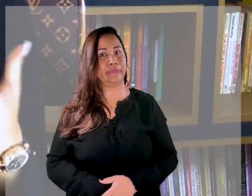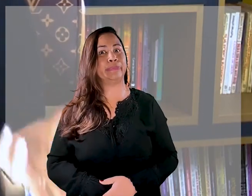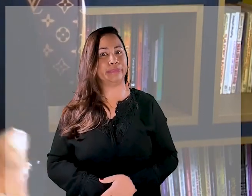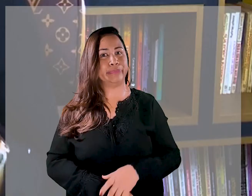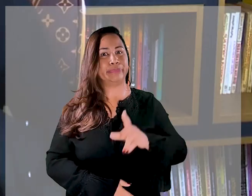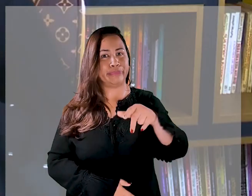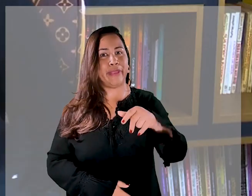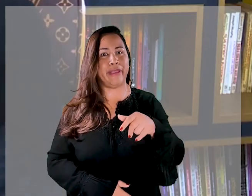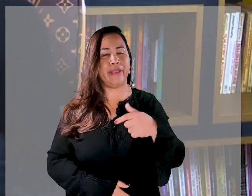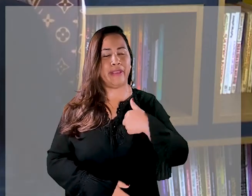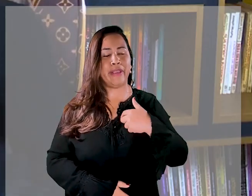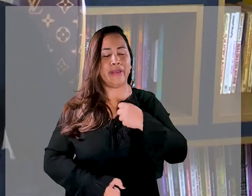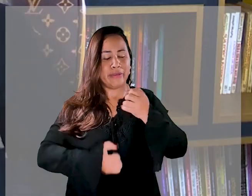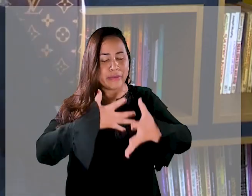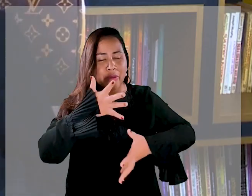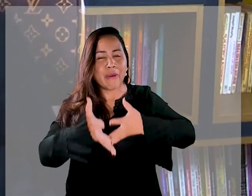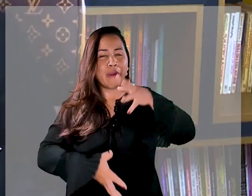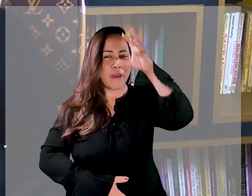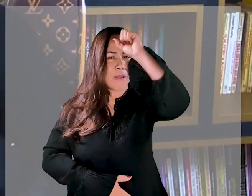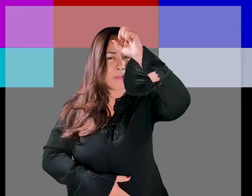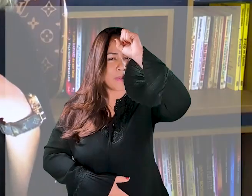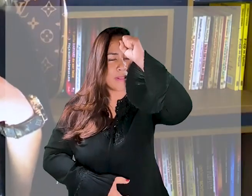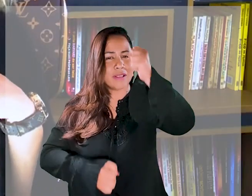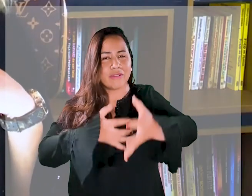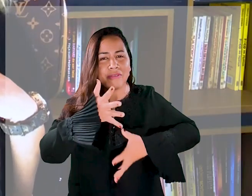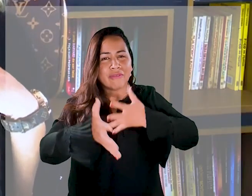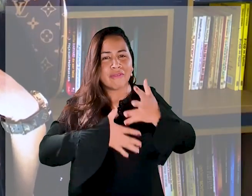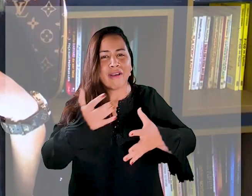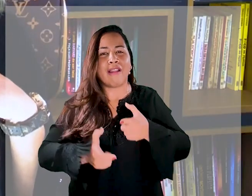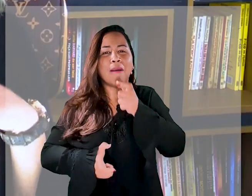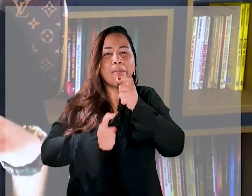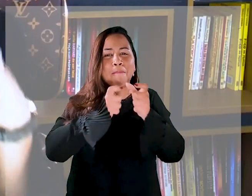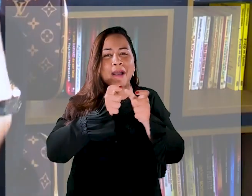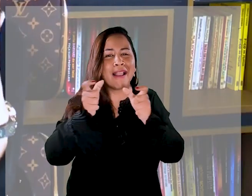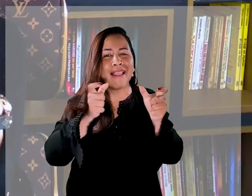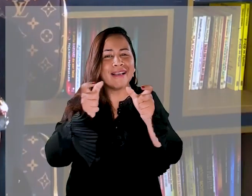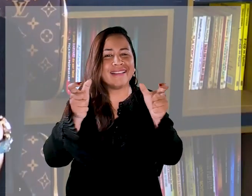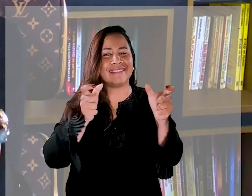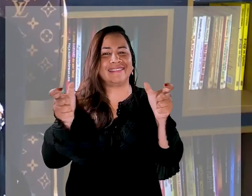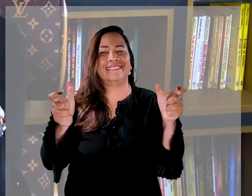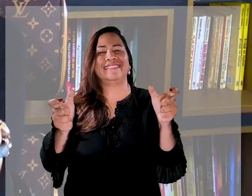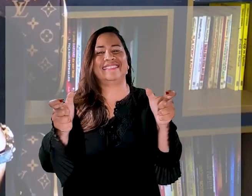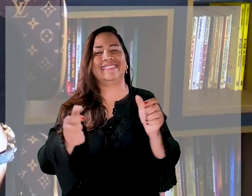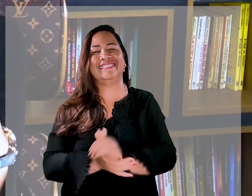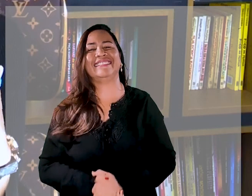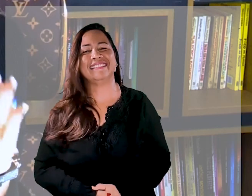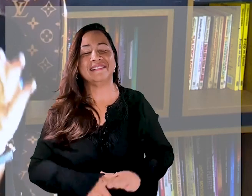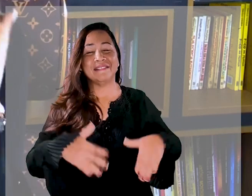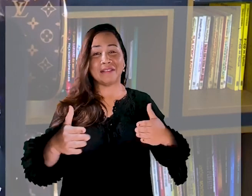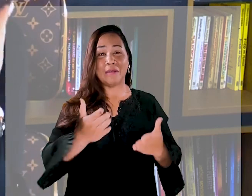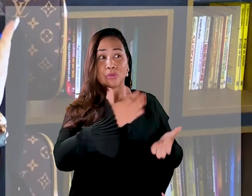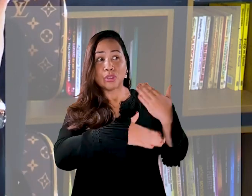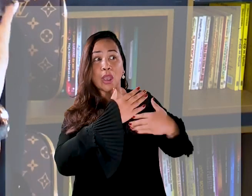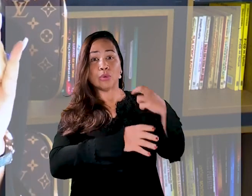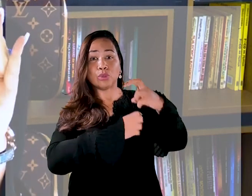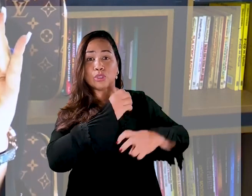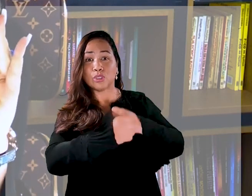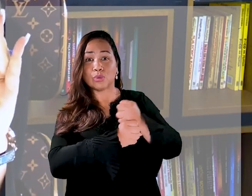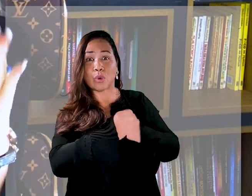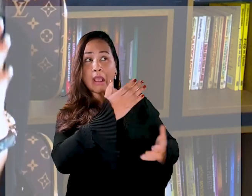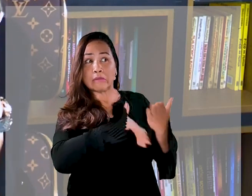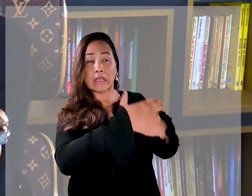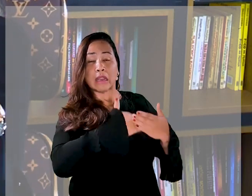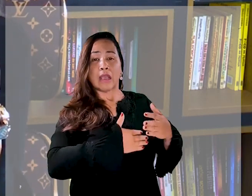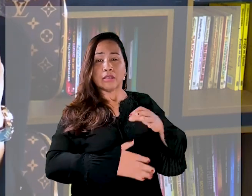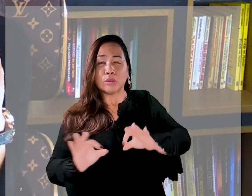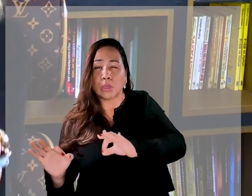muito traduzir as palavras, algumas palavras. Há 5 anos atrás, se essa Elaine Ourives existisse e eu assistisse ela,